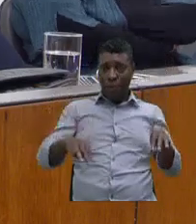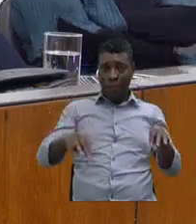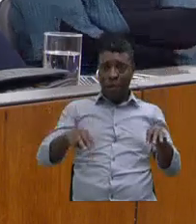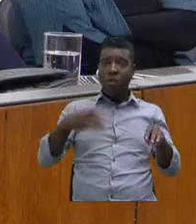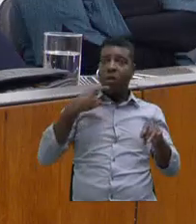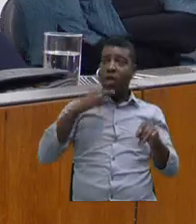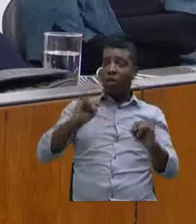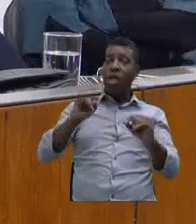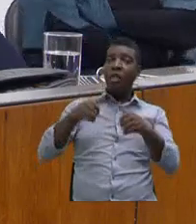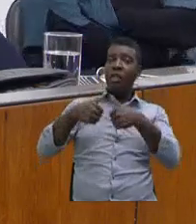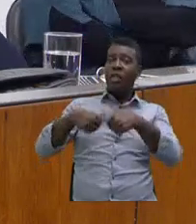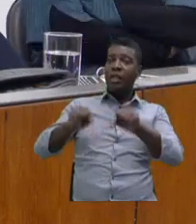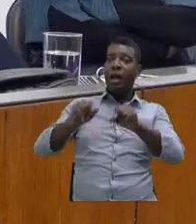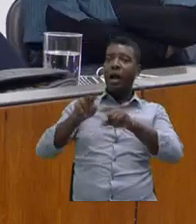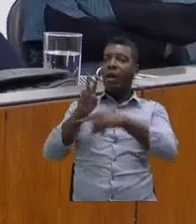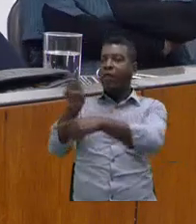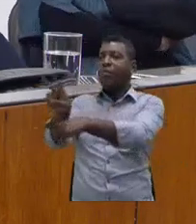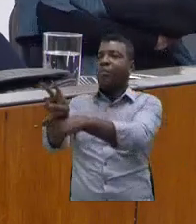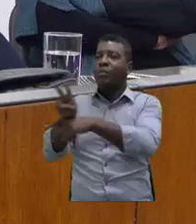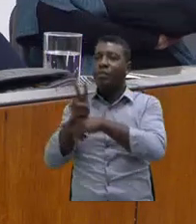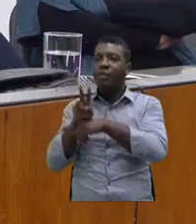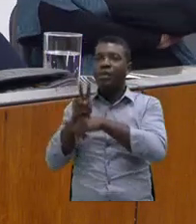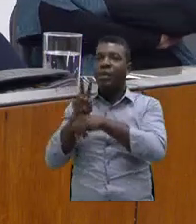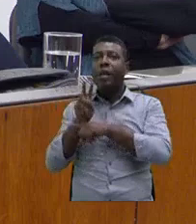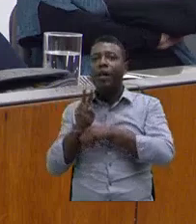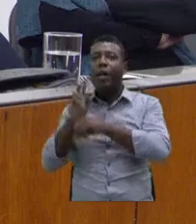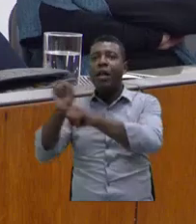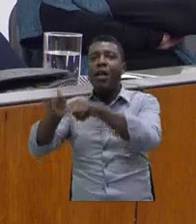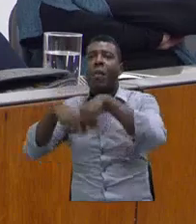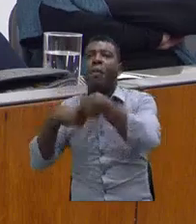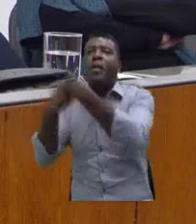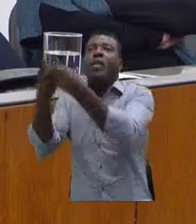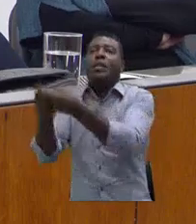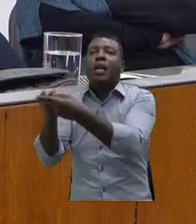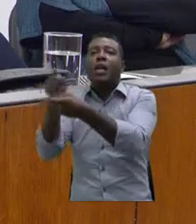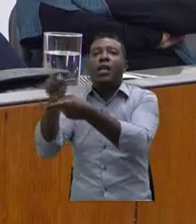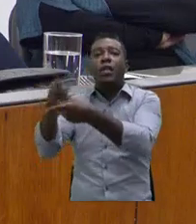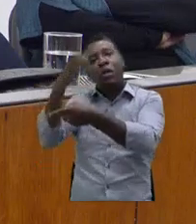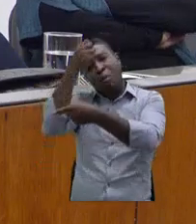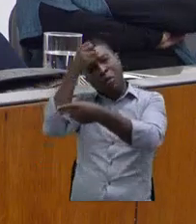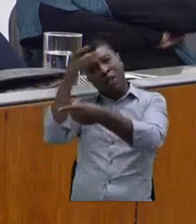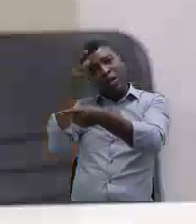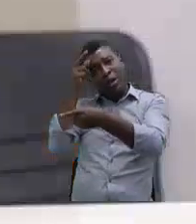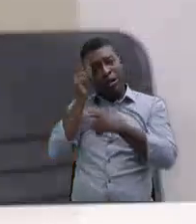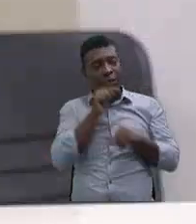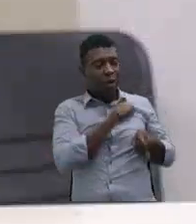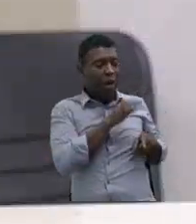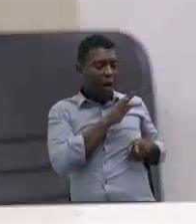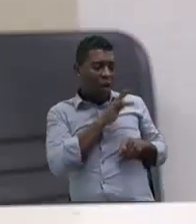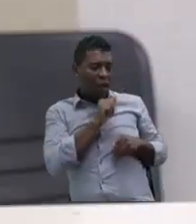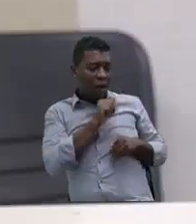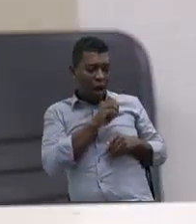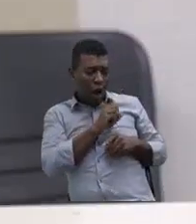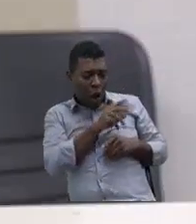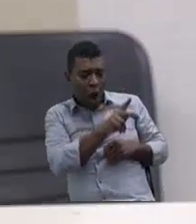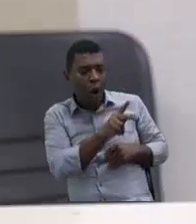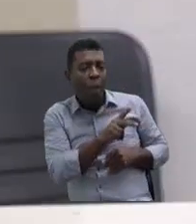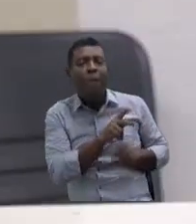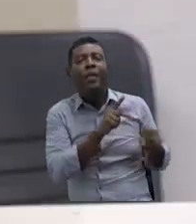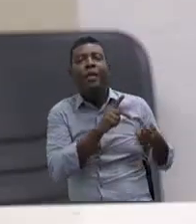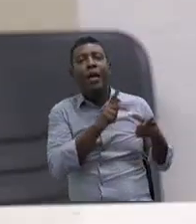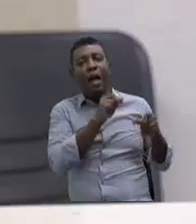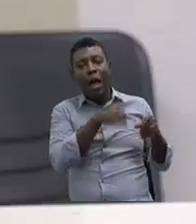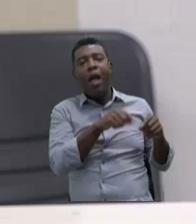a prefeitura, ele não é uma unidade. A FAOP, sim, o presidente está aqui, é uma unidade da coisa. E